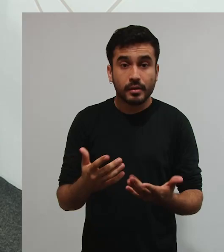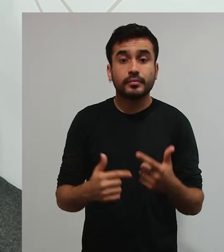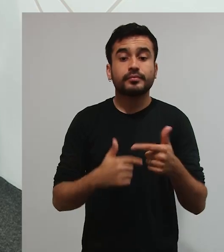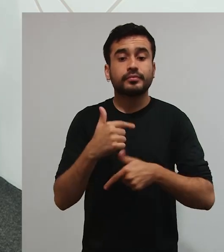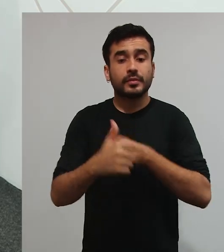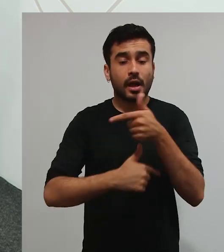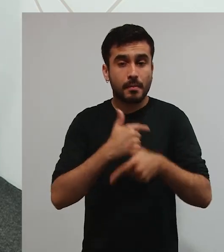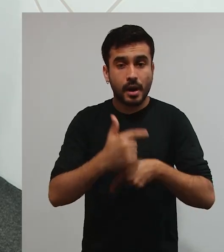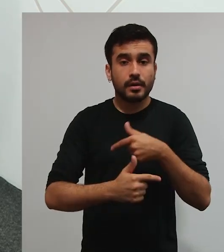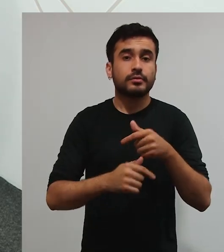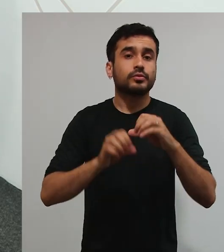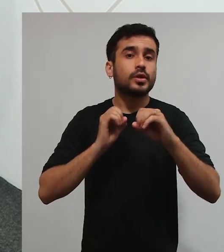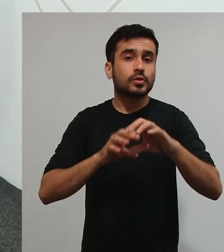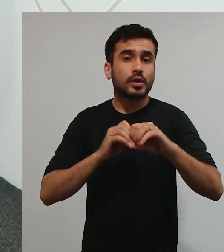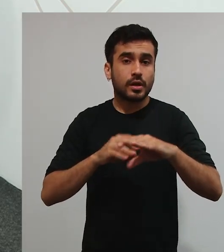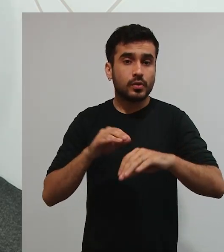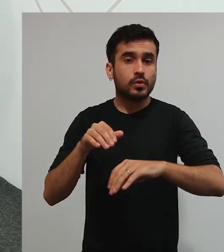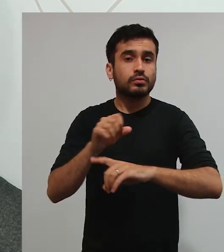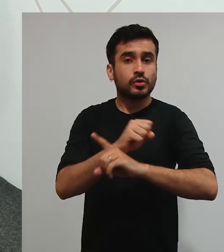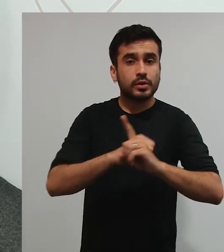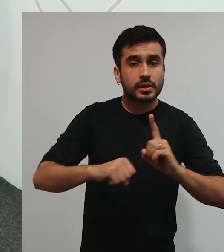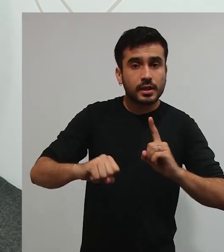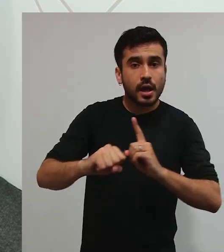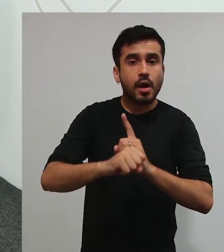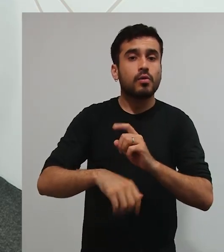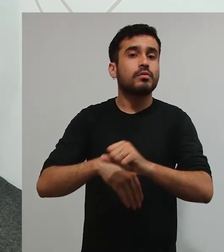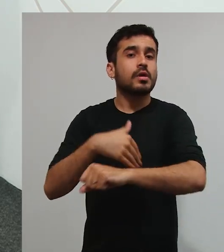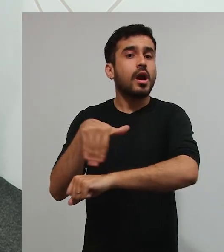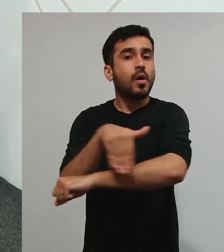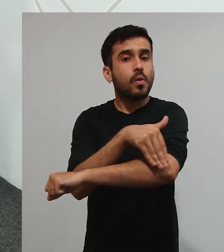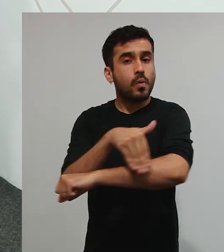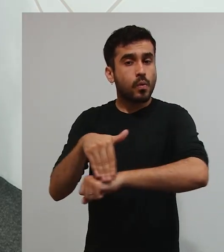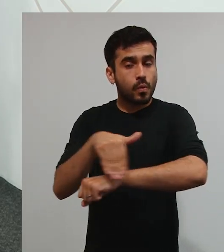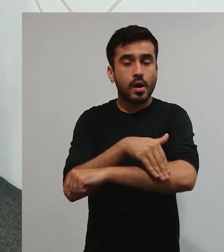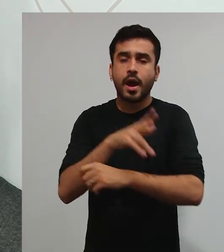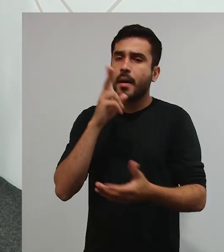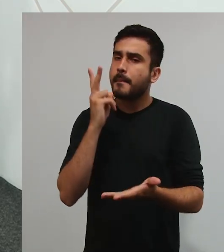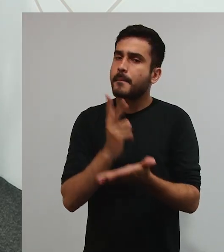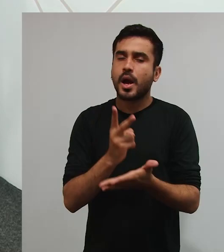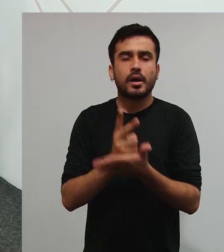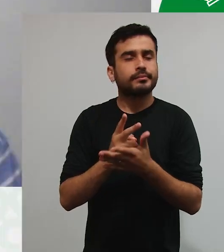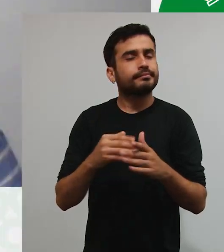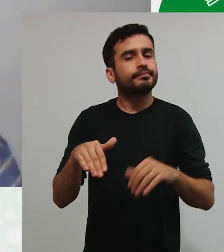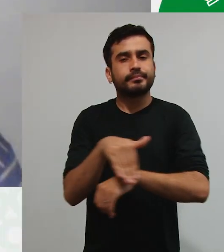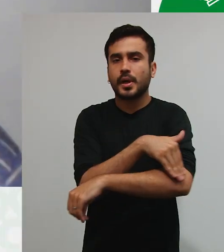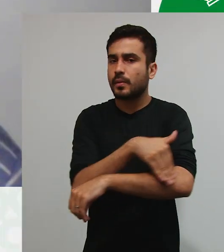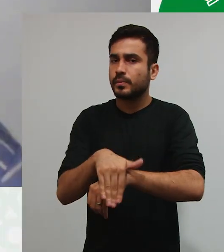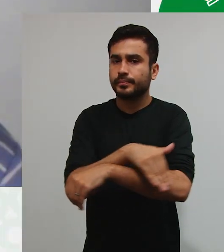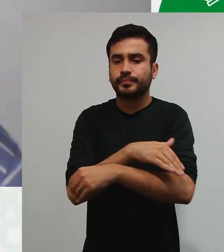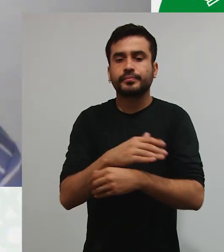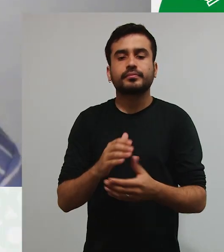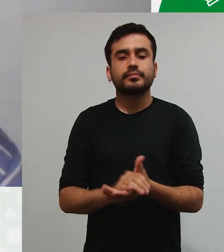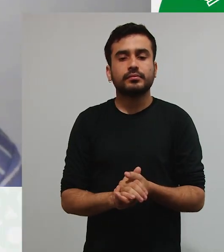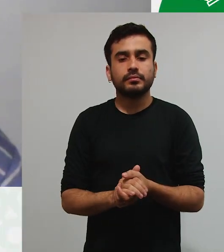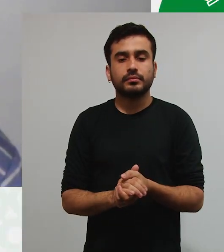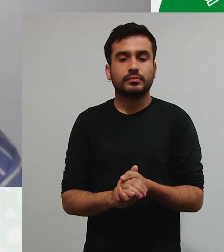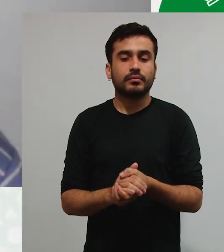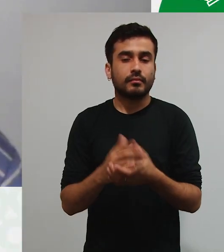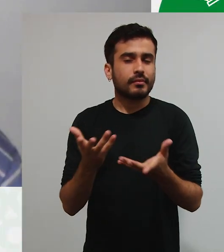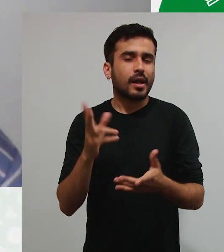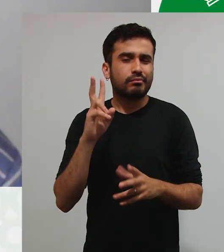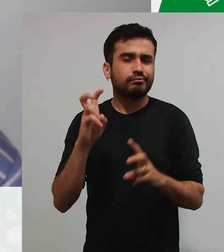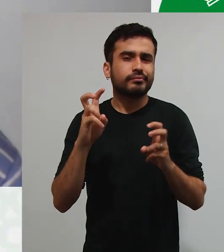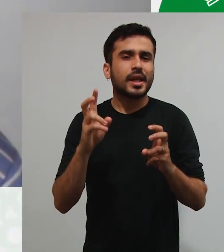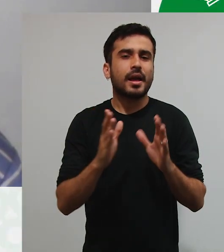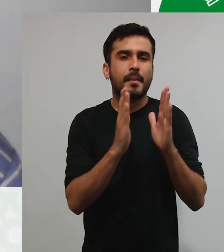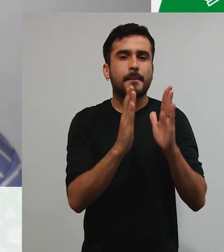esse encantamento, para a gente falar aí, né, desses termos amorosos? Então, se a gente falando sobre isso, a